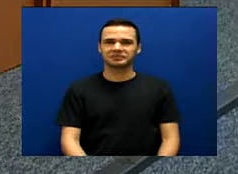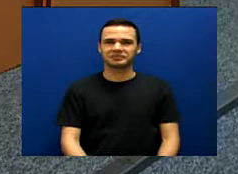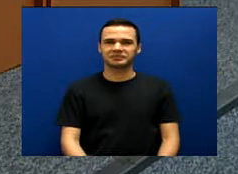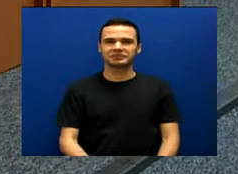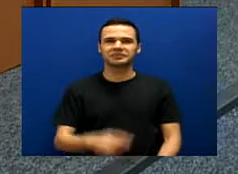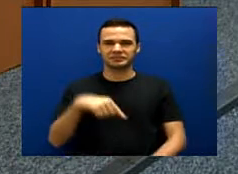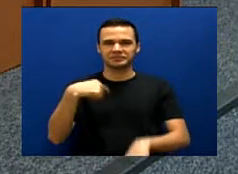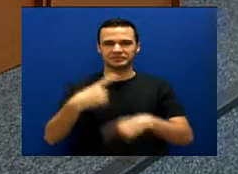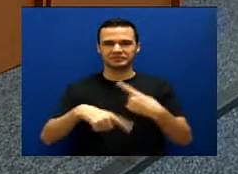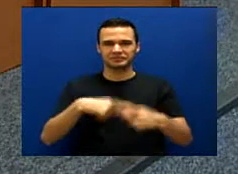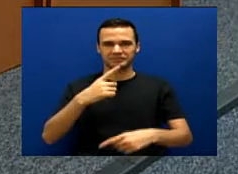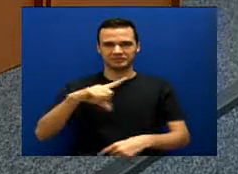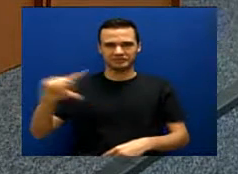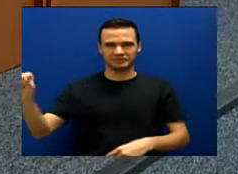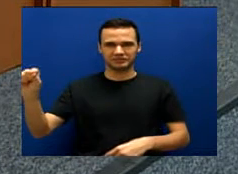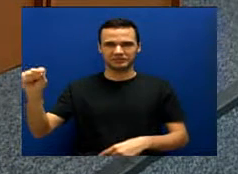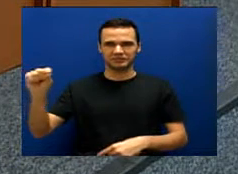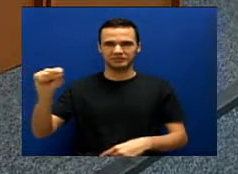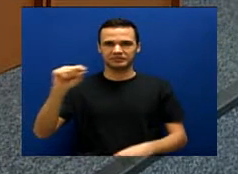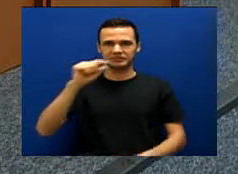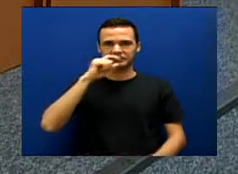Eu vou para lá, daqui a pouco, terminando a sessão, eu vou lá.